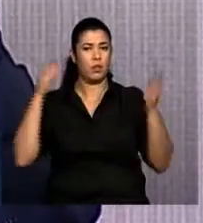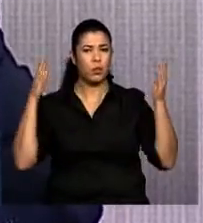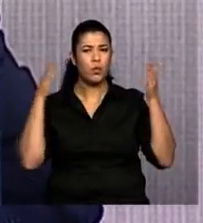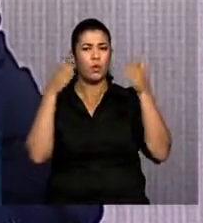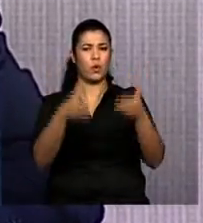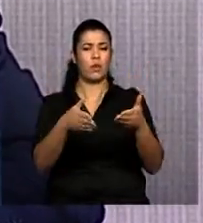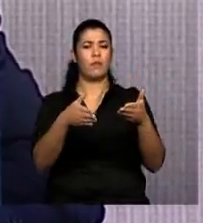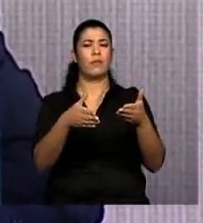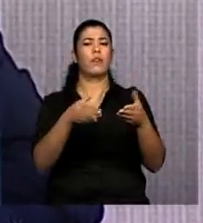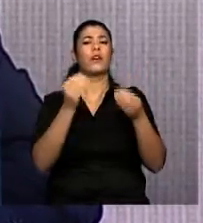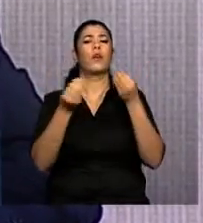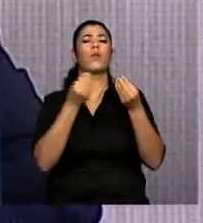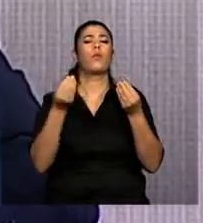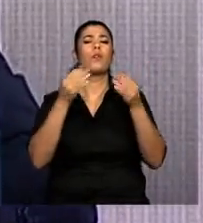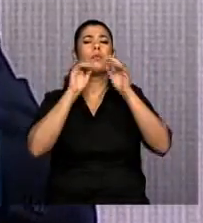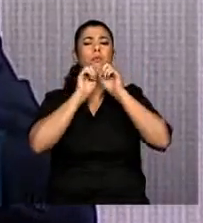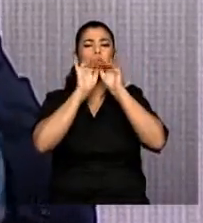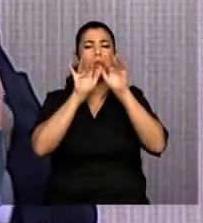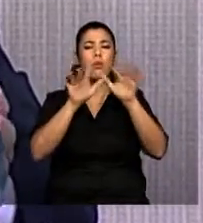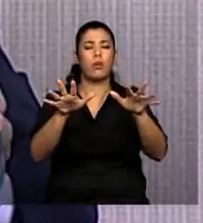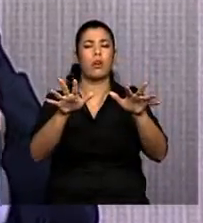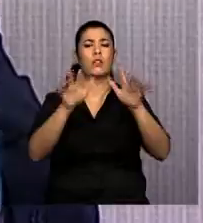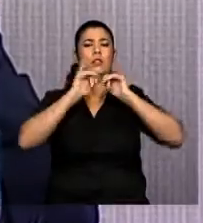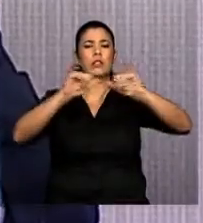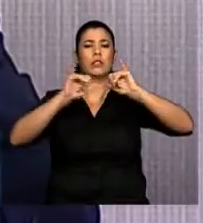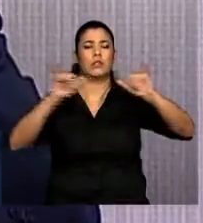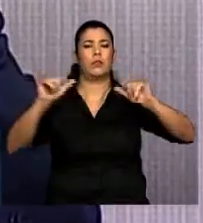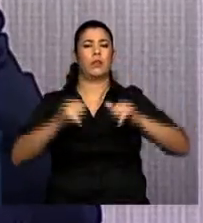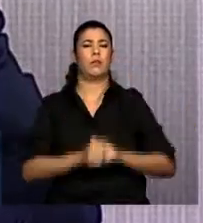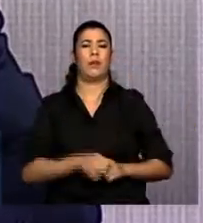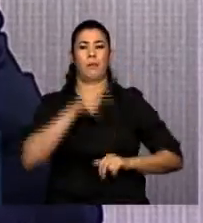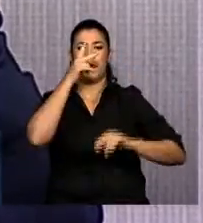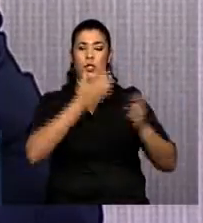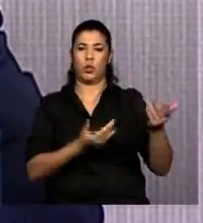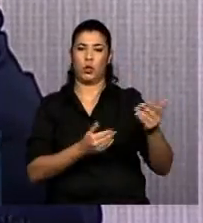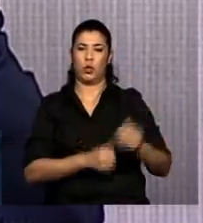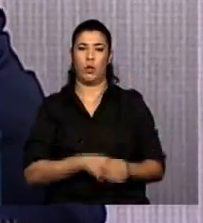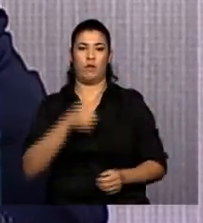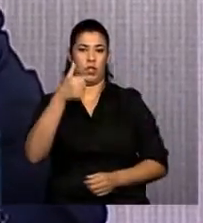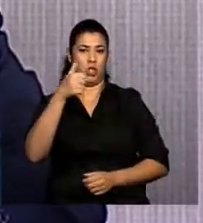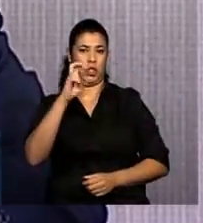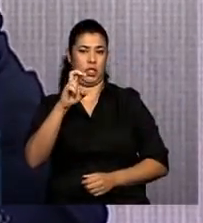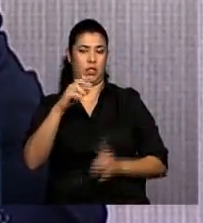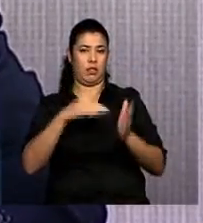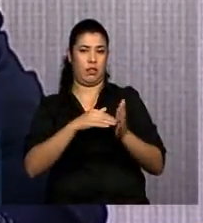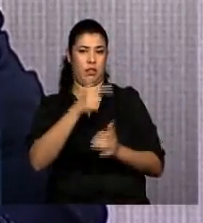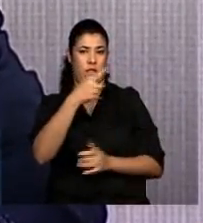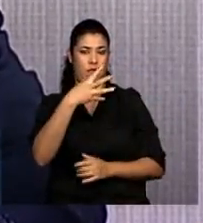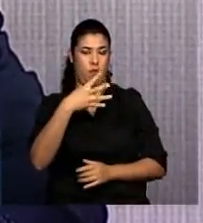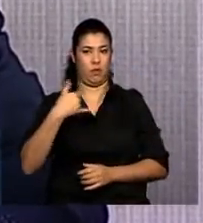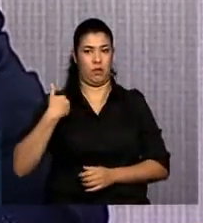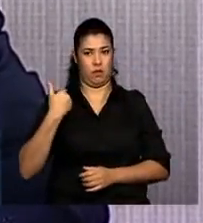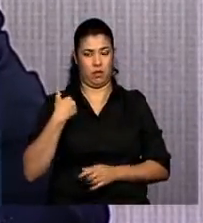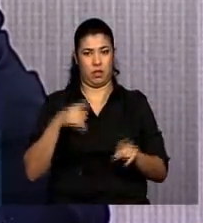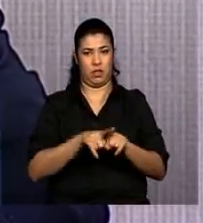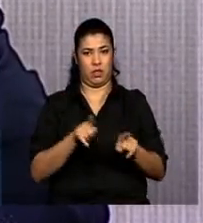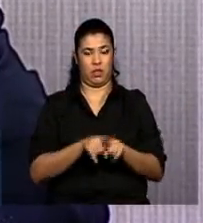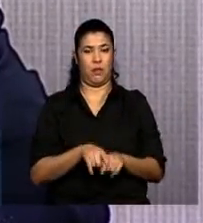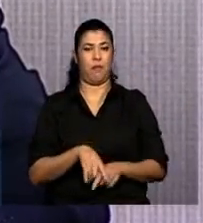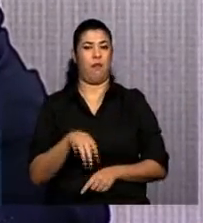direcionando o foco da nossa campanha para a população de 15 a 24 anos, mas também, né, a população